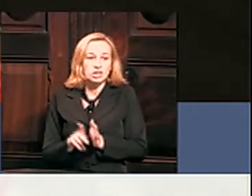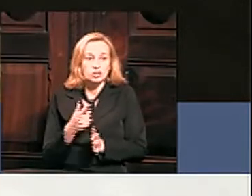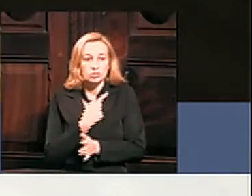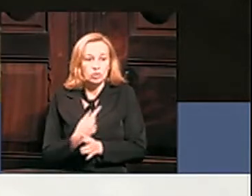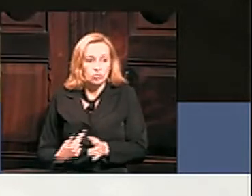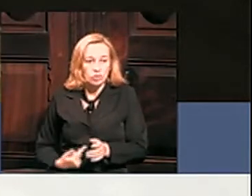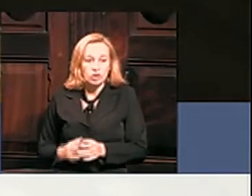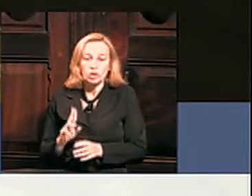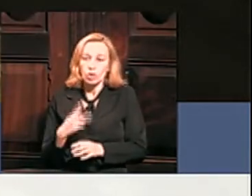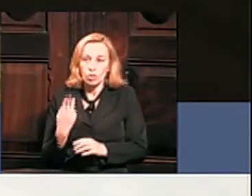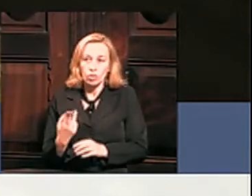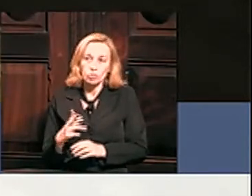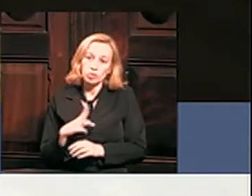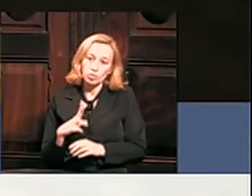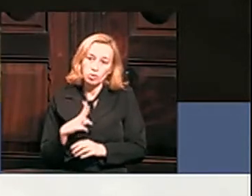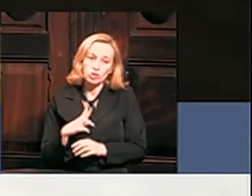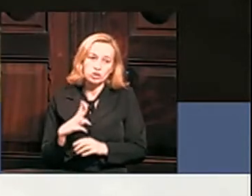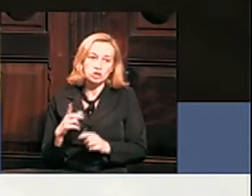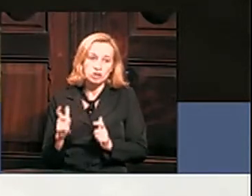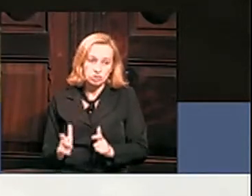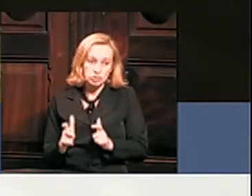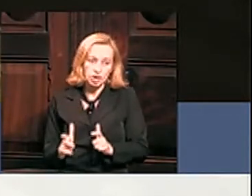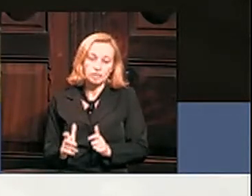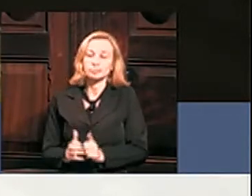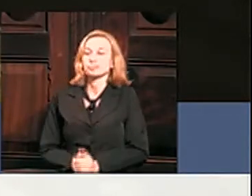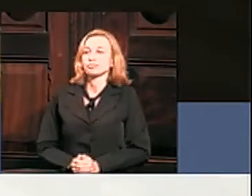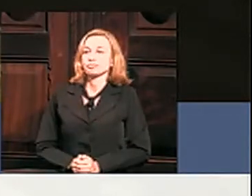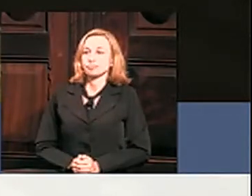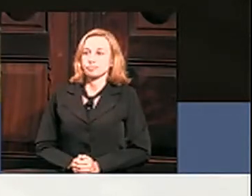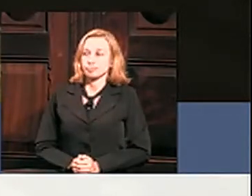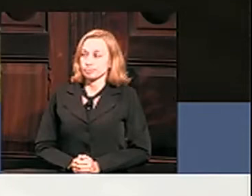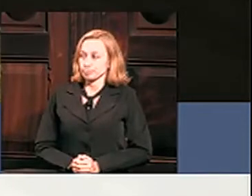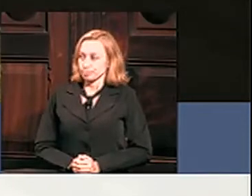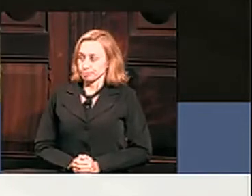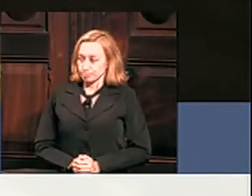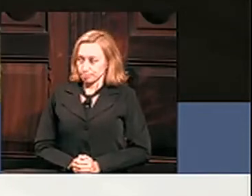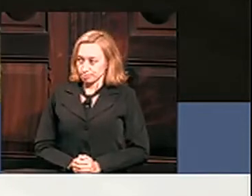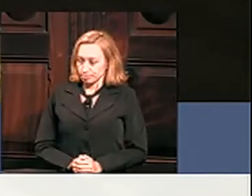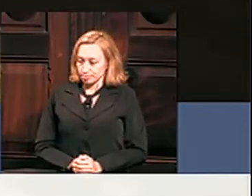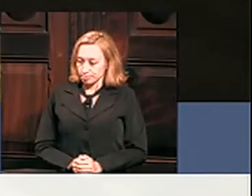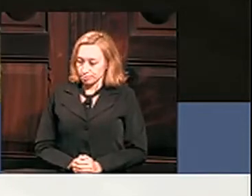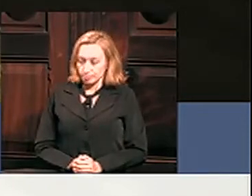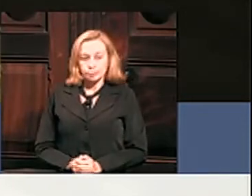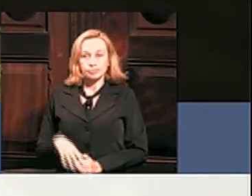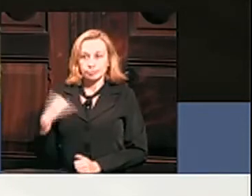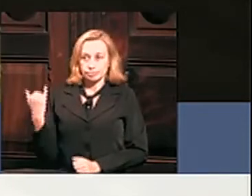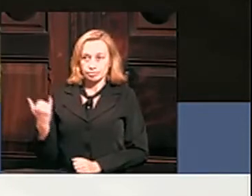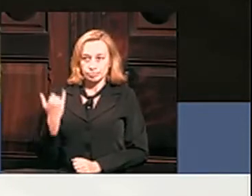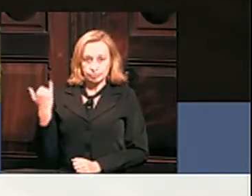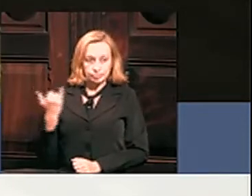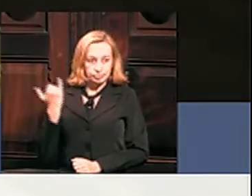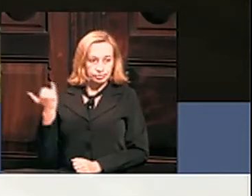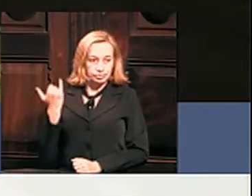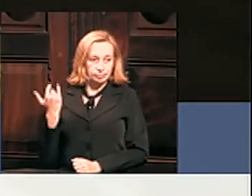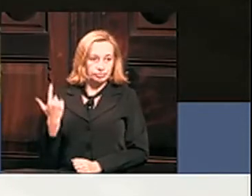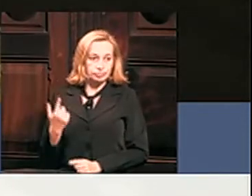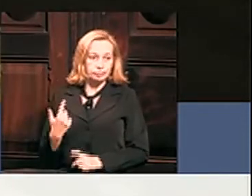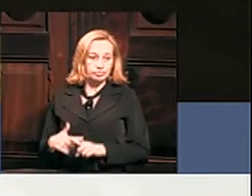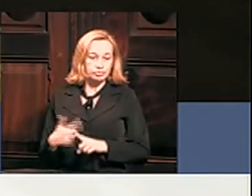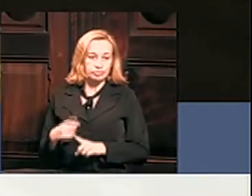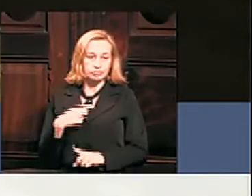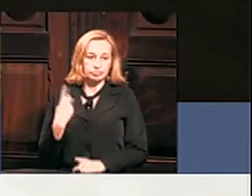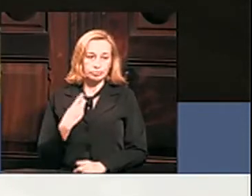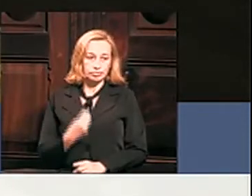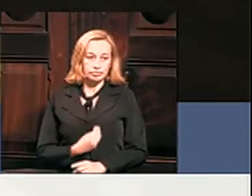as próprias propostas aqui dos deputados. Enfim, e isso é importante porque nós vimos aqui dentro